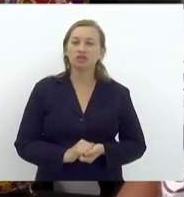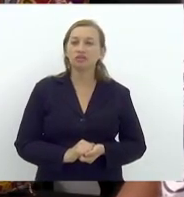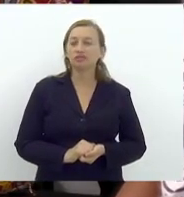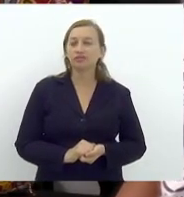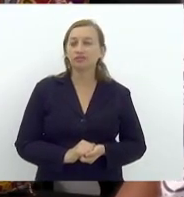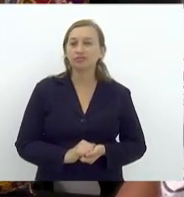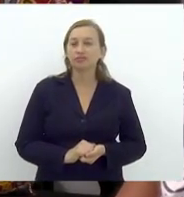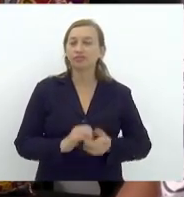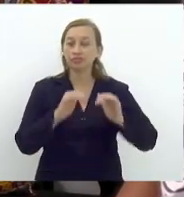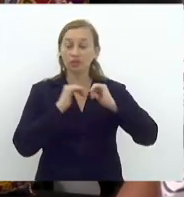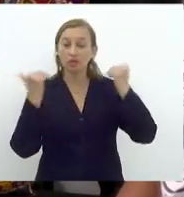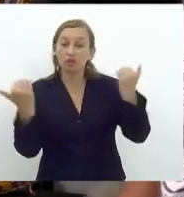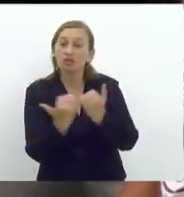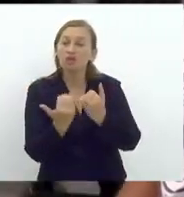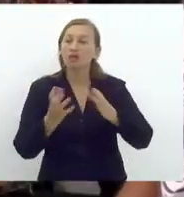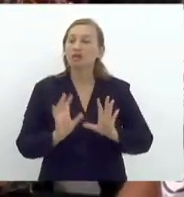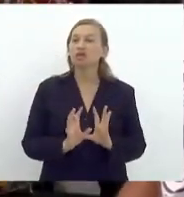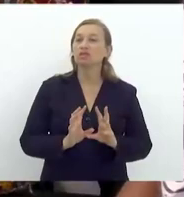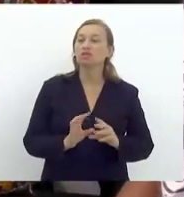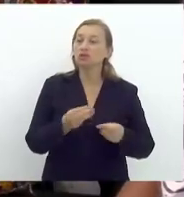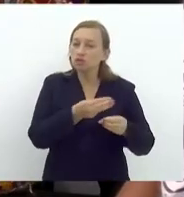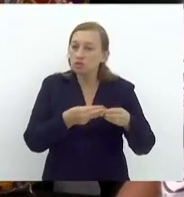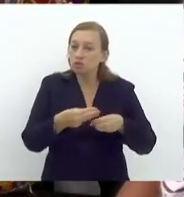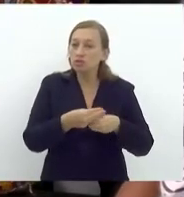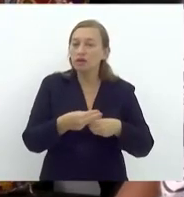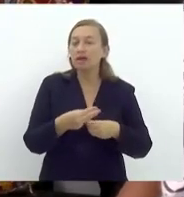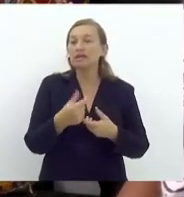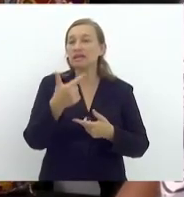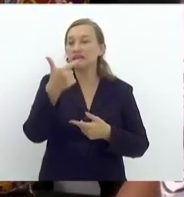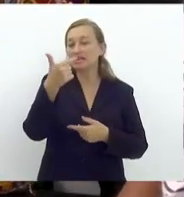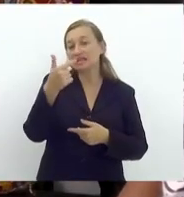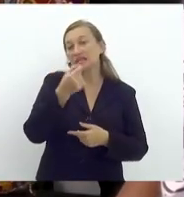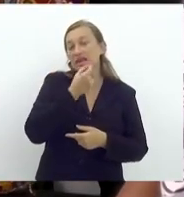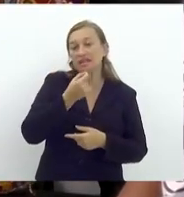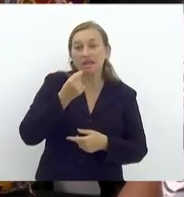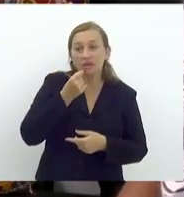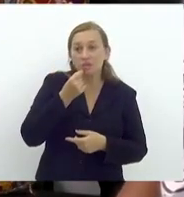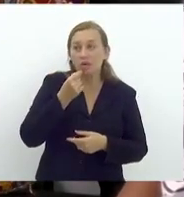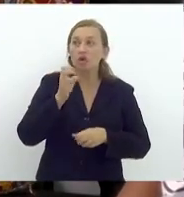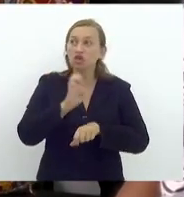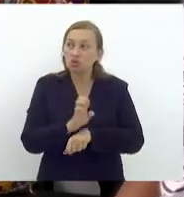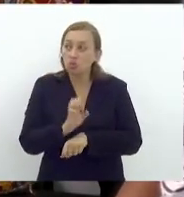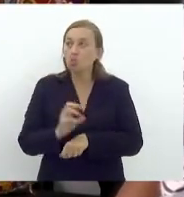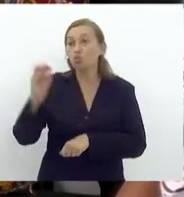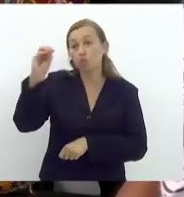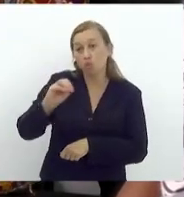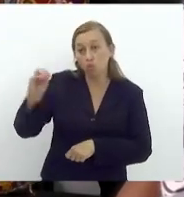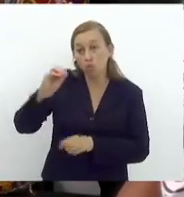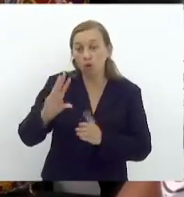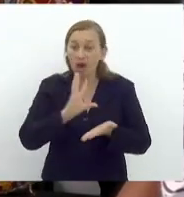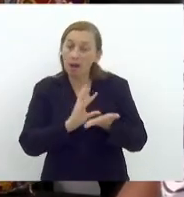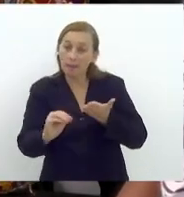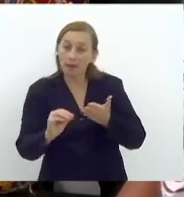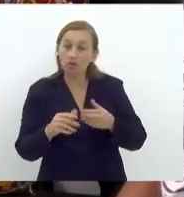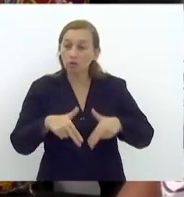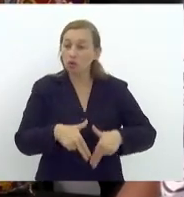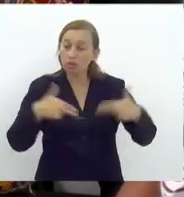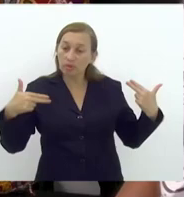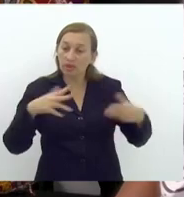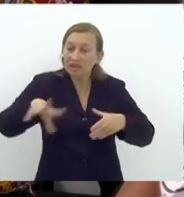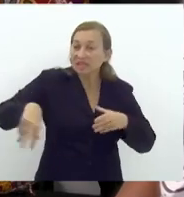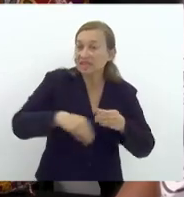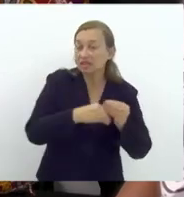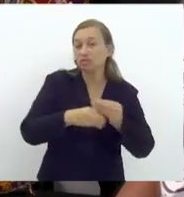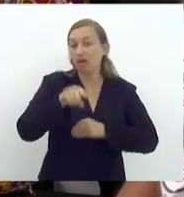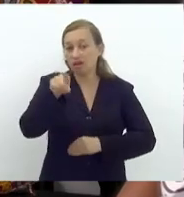na conferência as etapas municipais são em setembro e as estaduais em outubro e a pauta do hip hop precisa estar